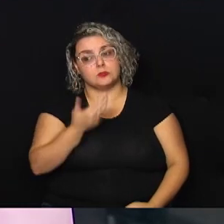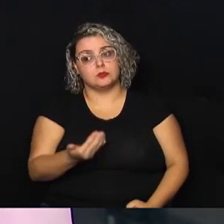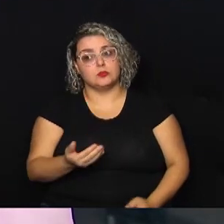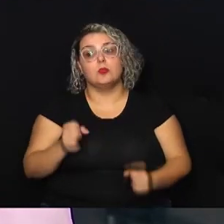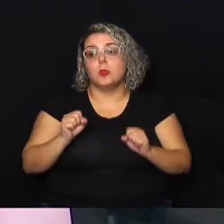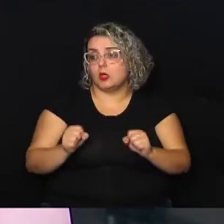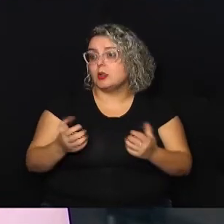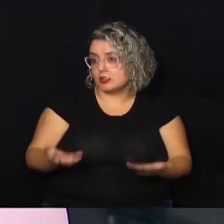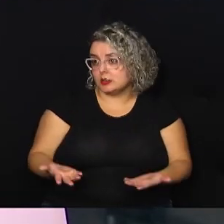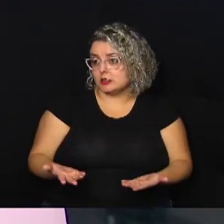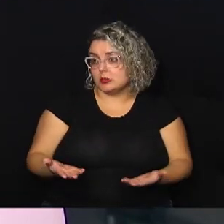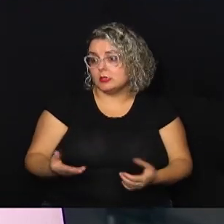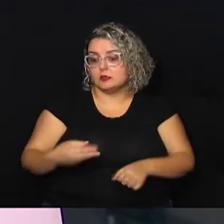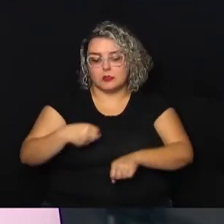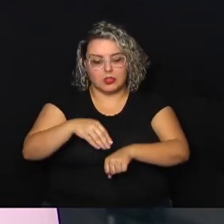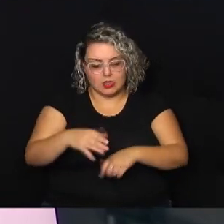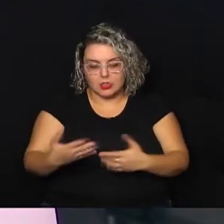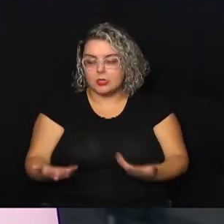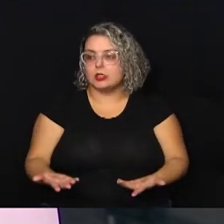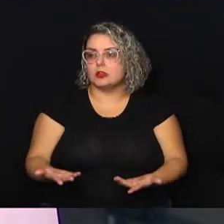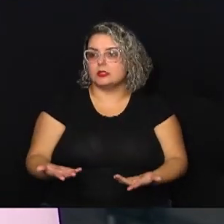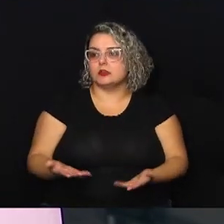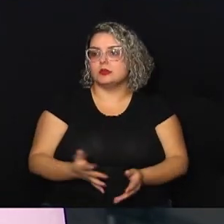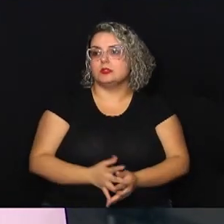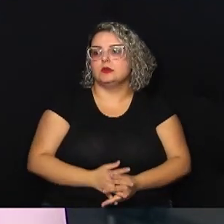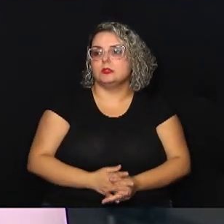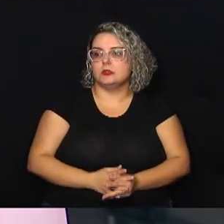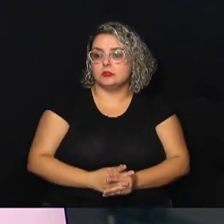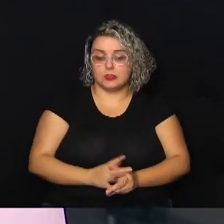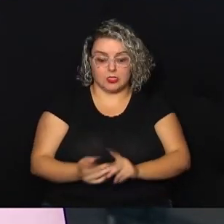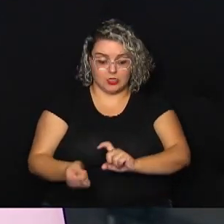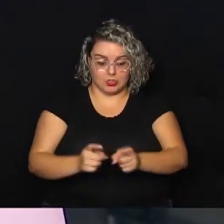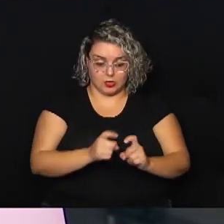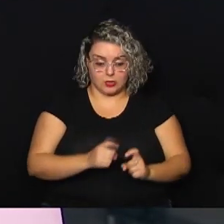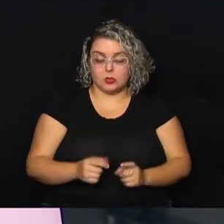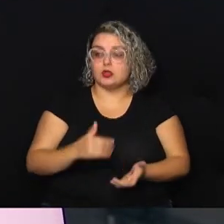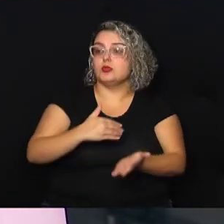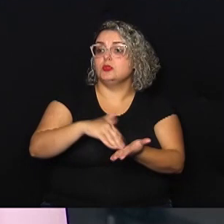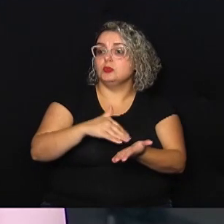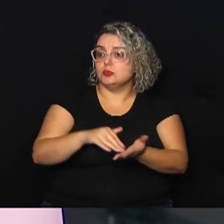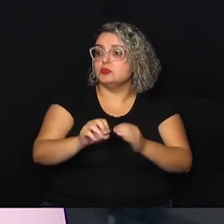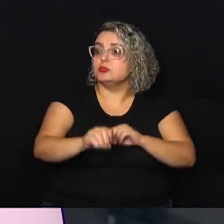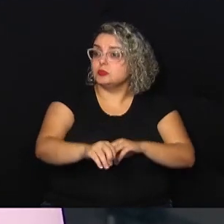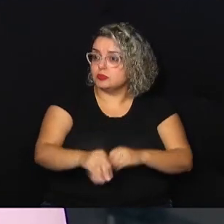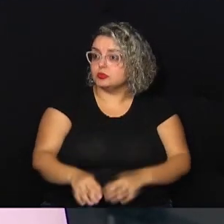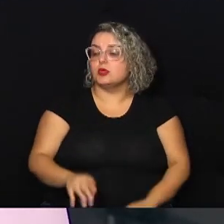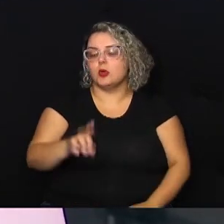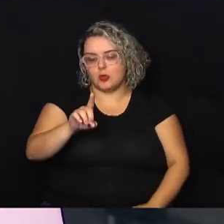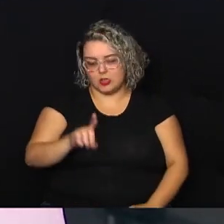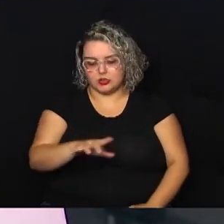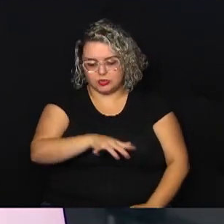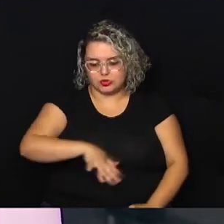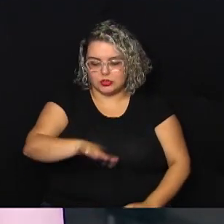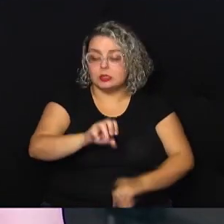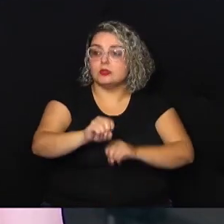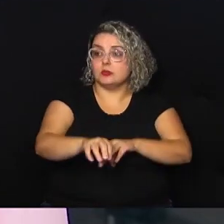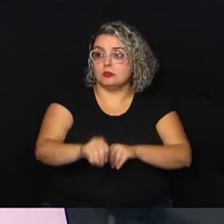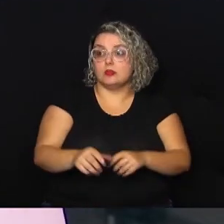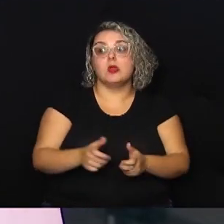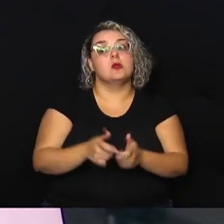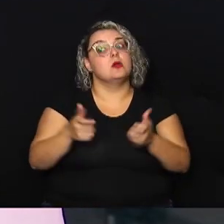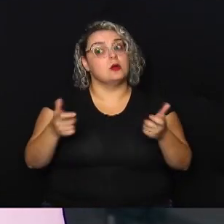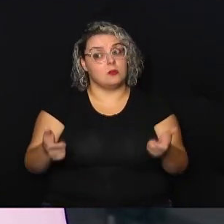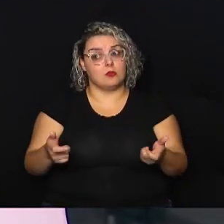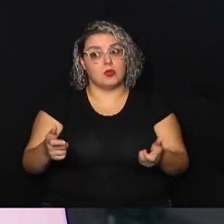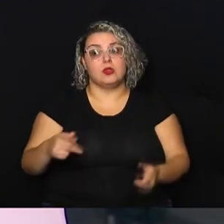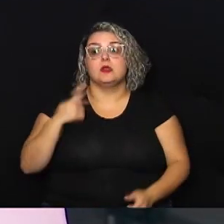via indicação, com reuniões com o secretário de Educação, com a diretoria de ensino, para que aumente essas